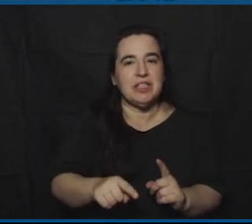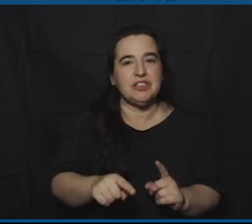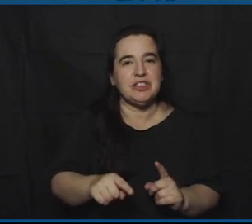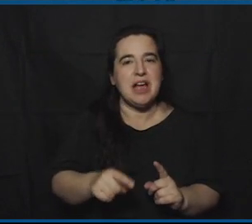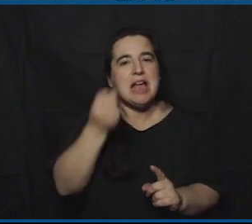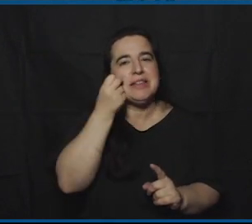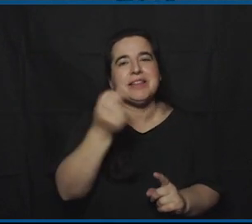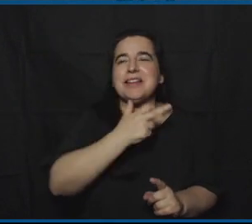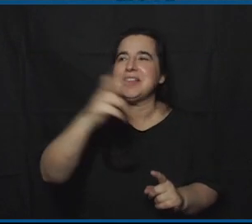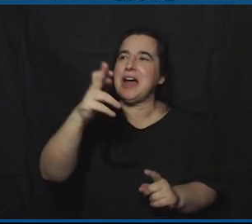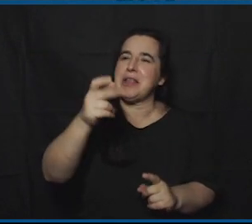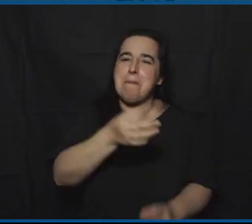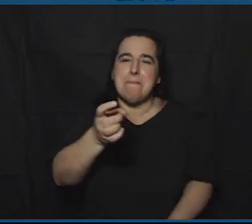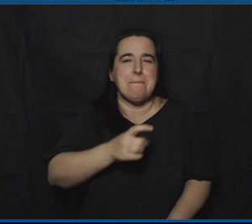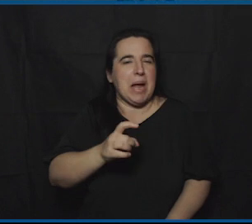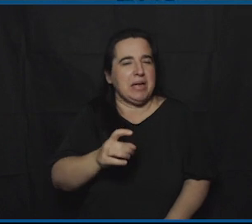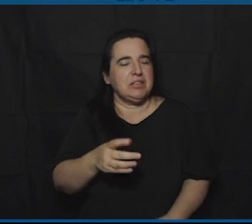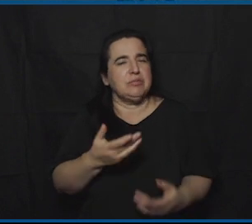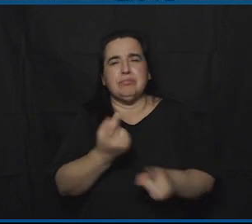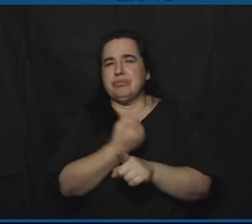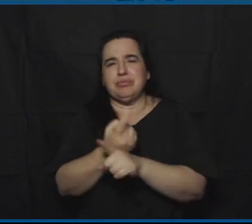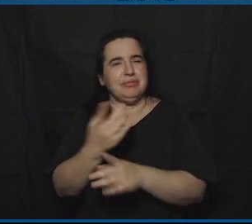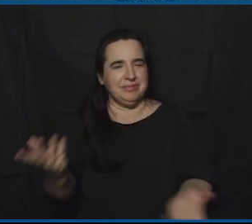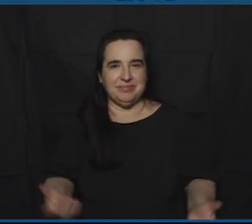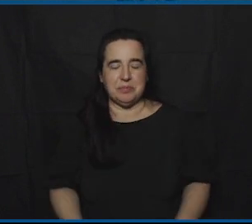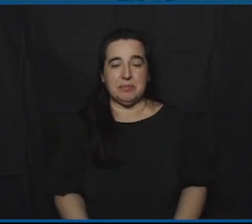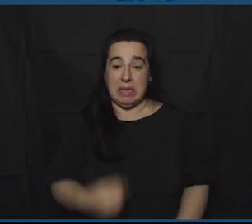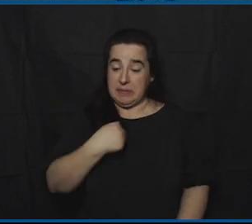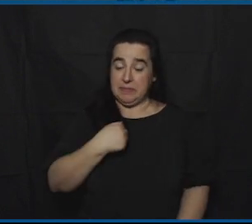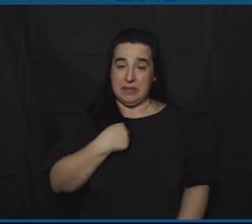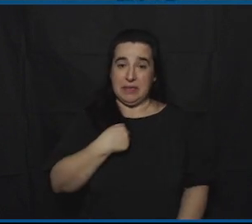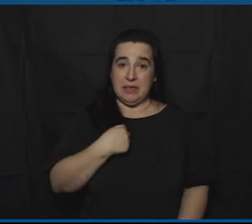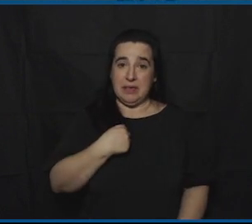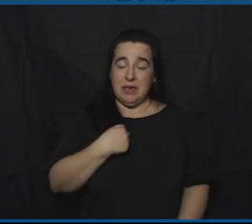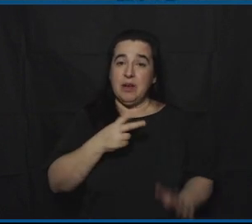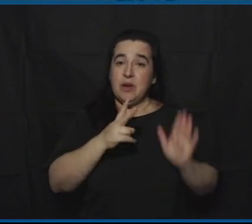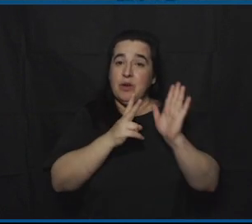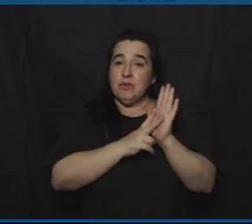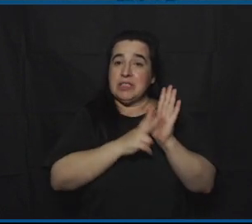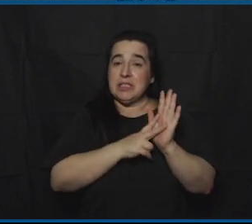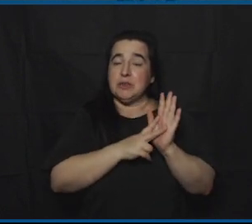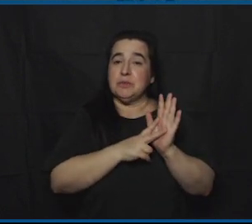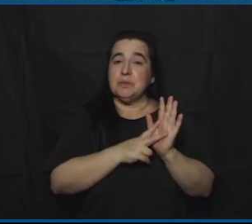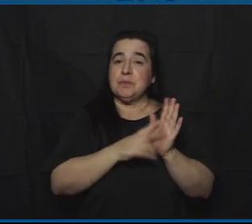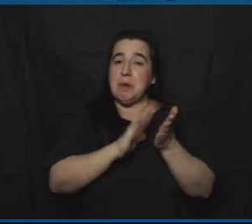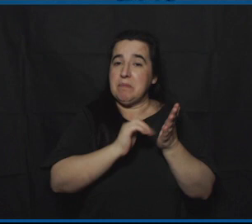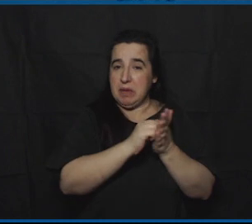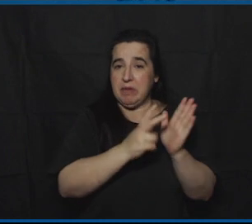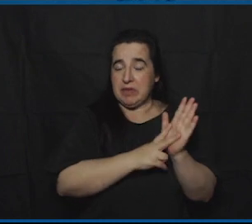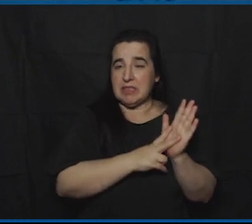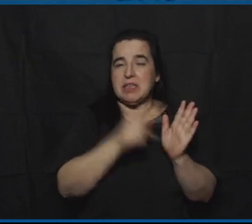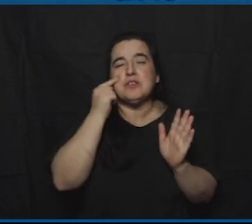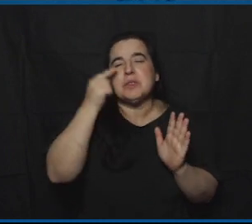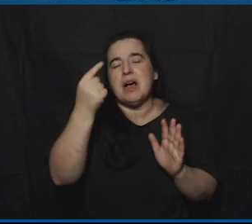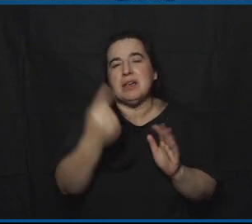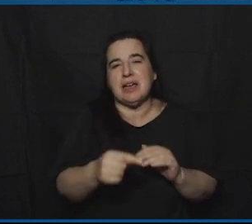exercer a eternidade de paz e por aí fora. Agora, para mim, este versículo é muito especial e